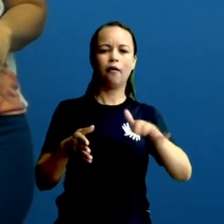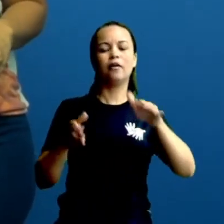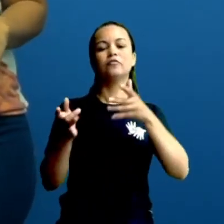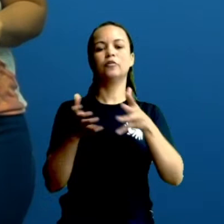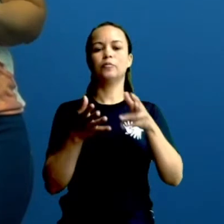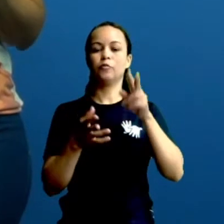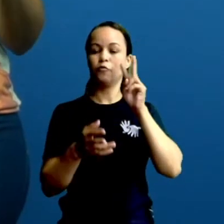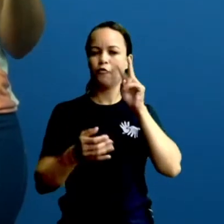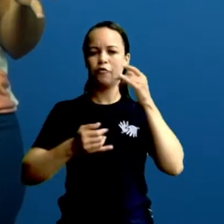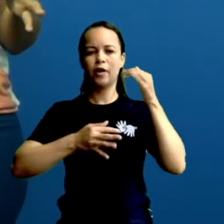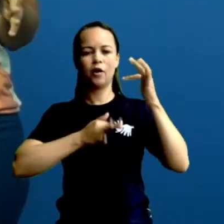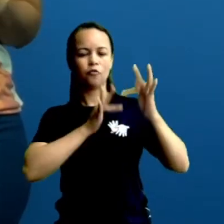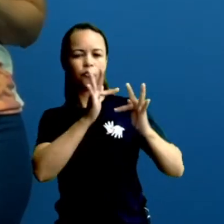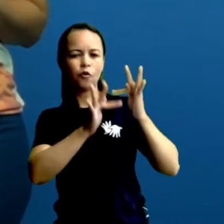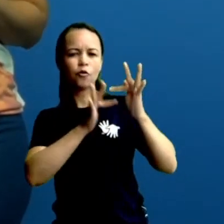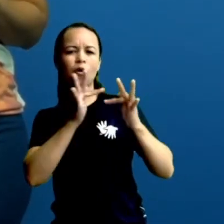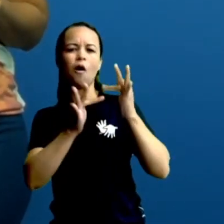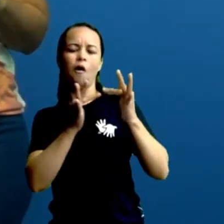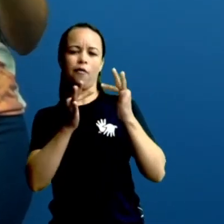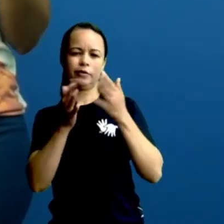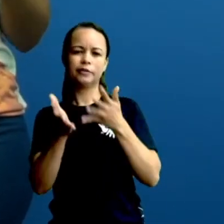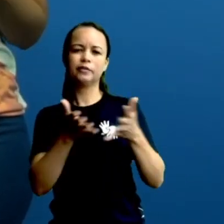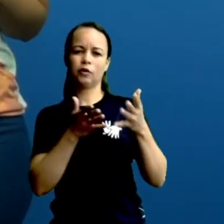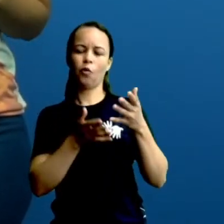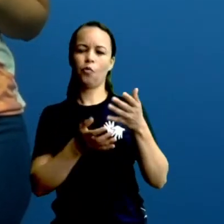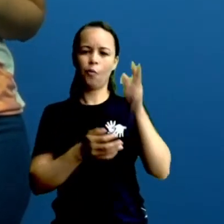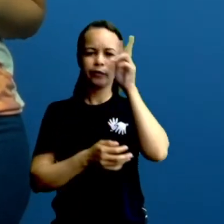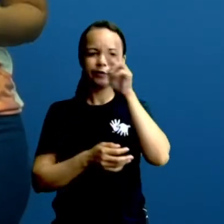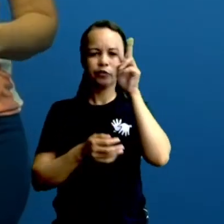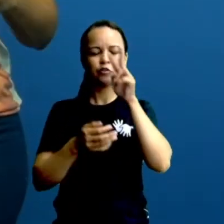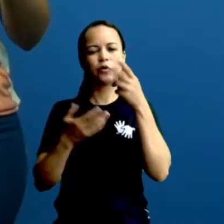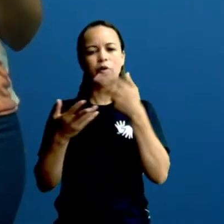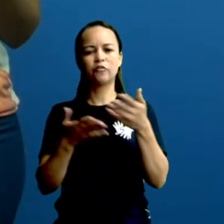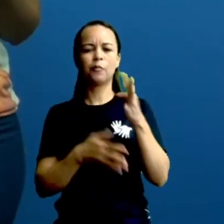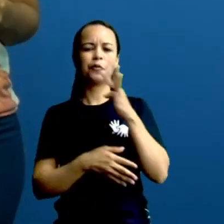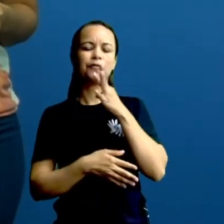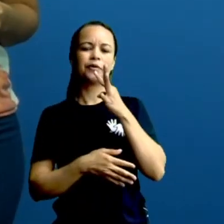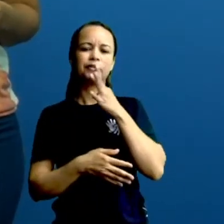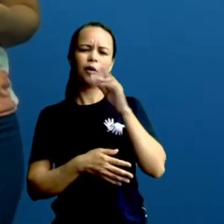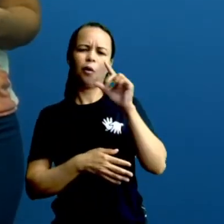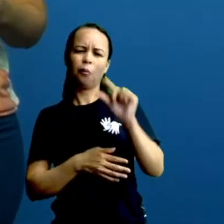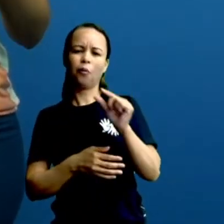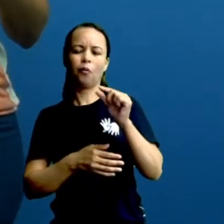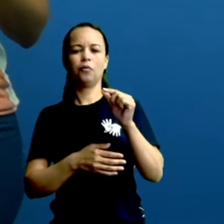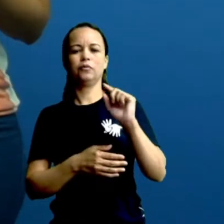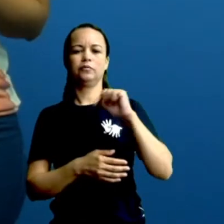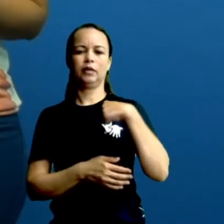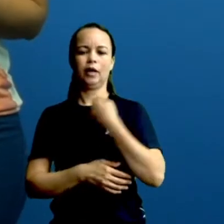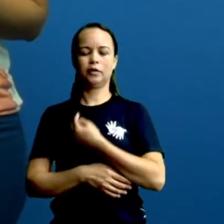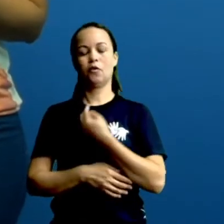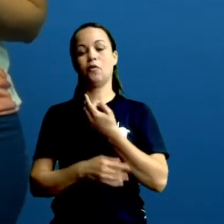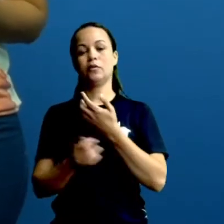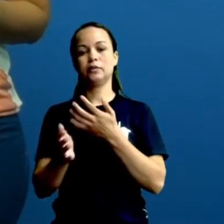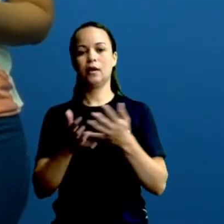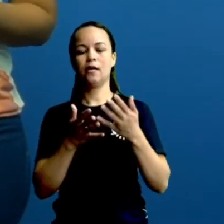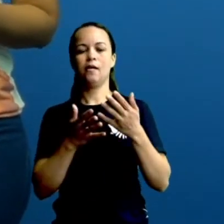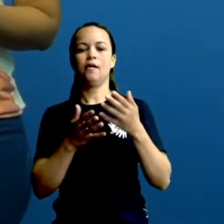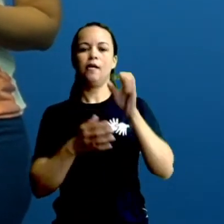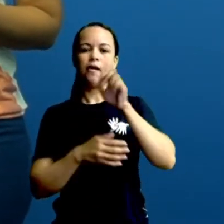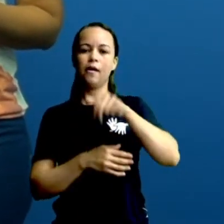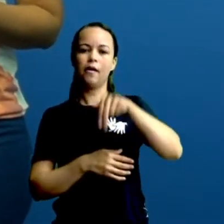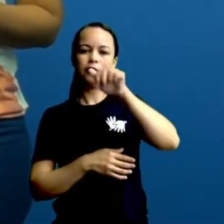o folclore, algumas lendas, certo? Nós vamos conhecer um pouquinho da nossa região e da nossa